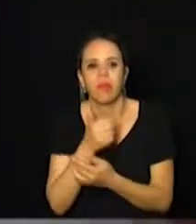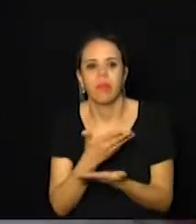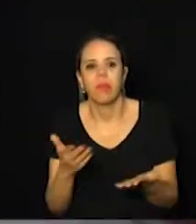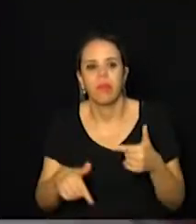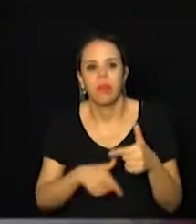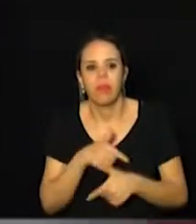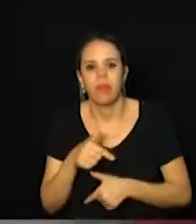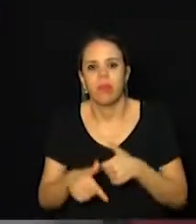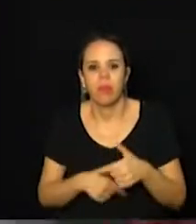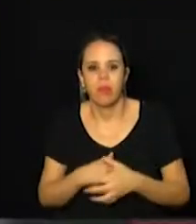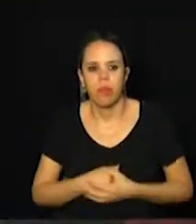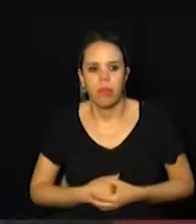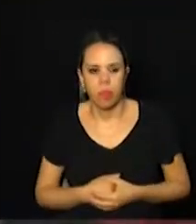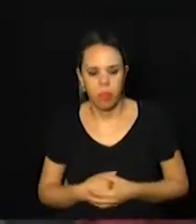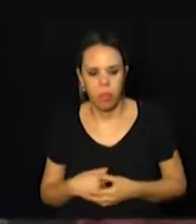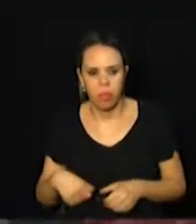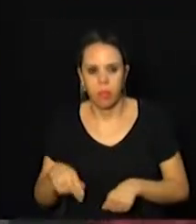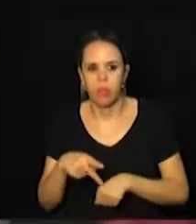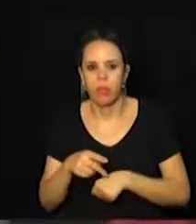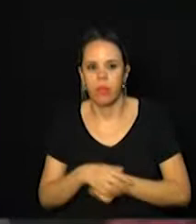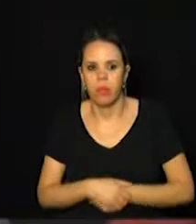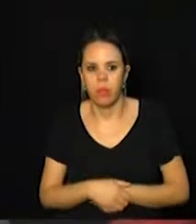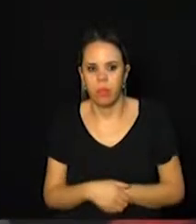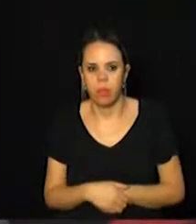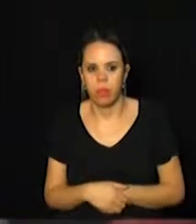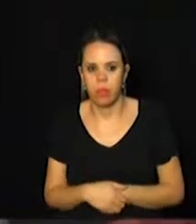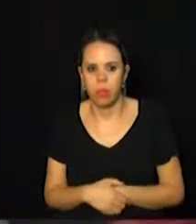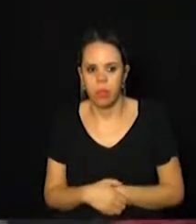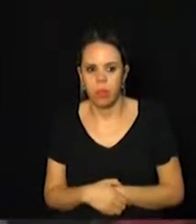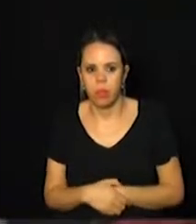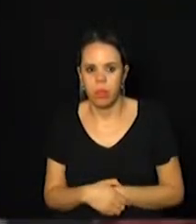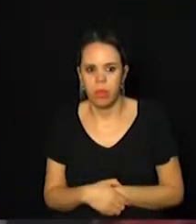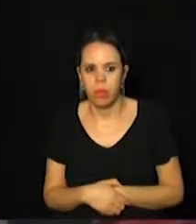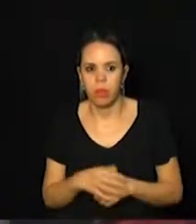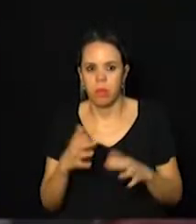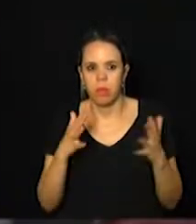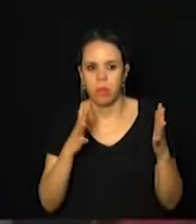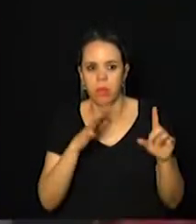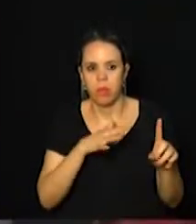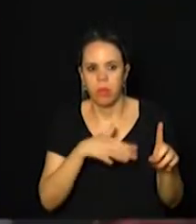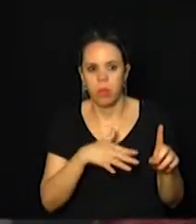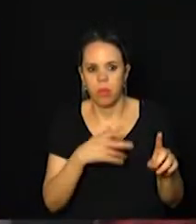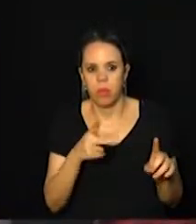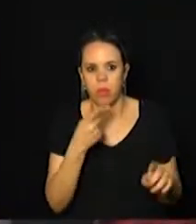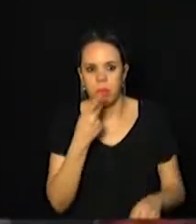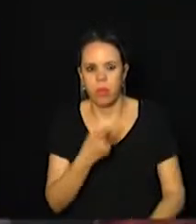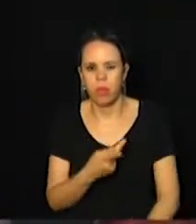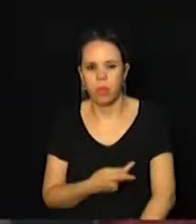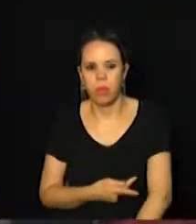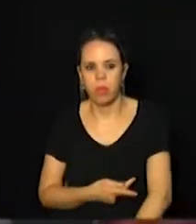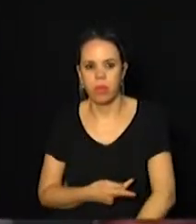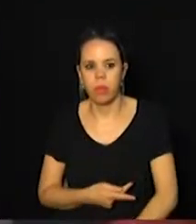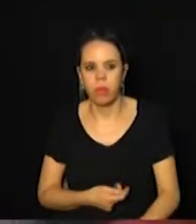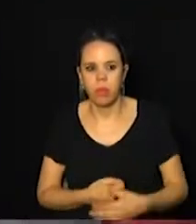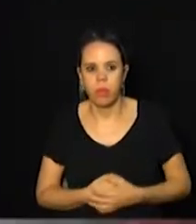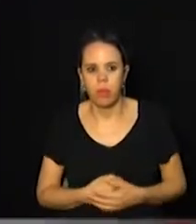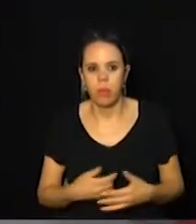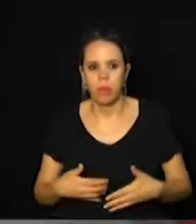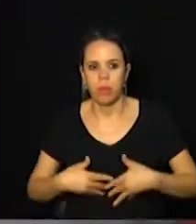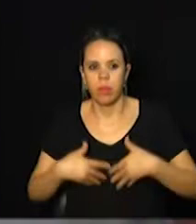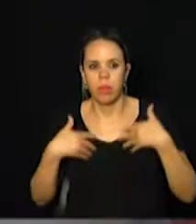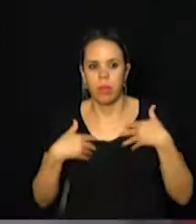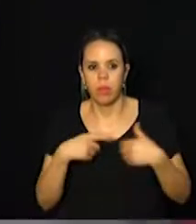que trabalharam trabalhadoras o nosso país e eu dou meus parabéns aqui pela sua fala orgulhoso